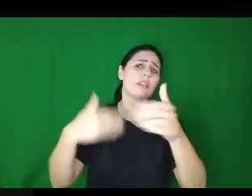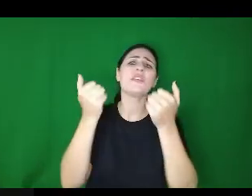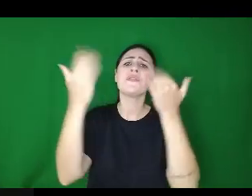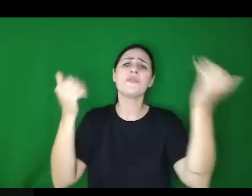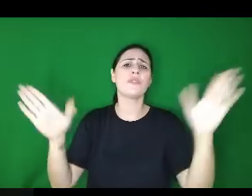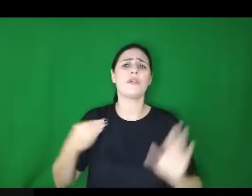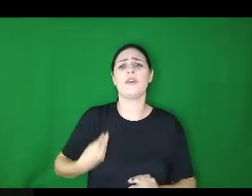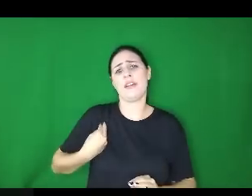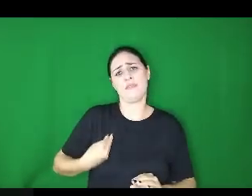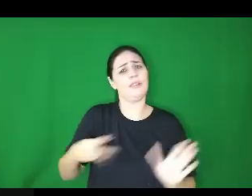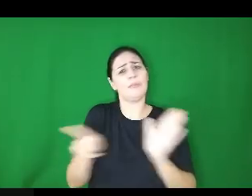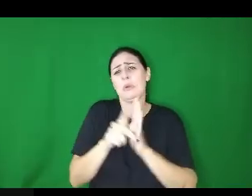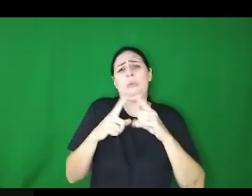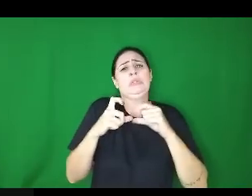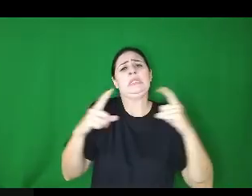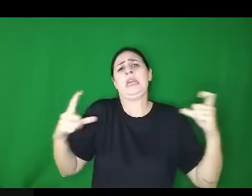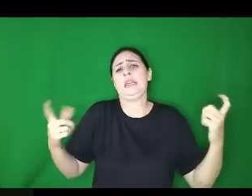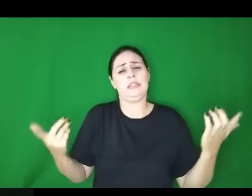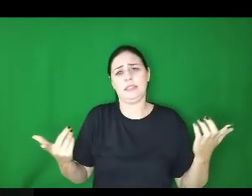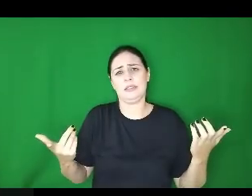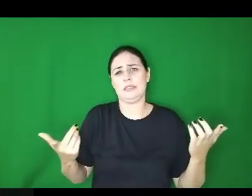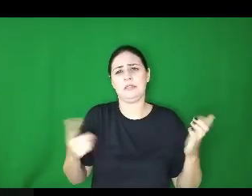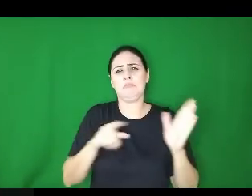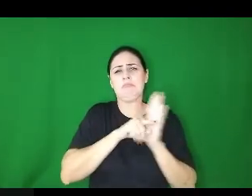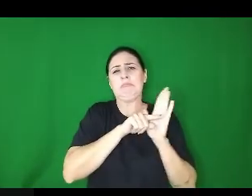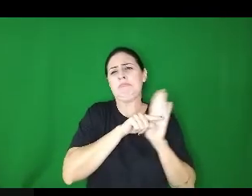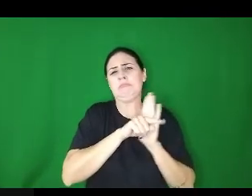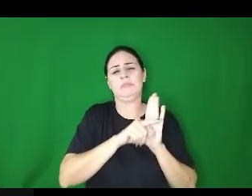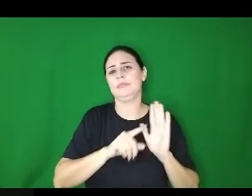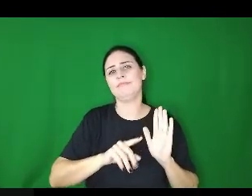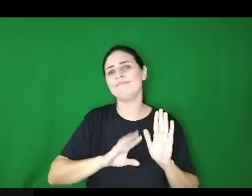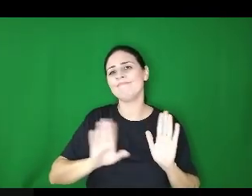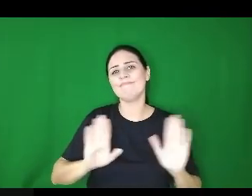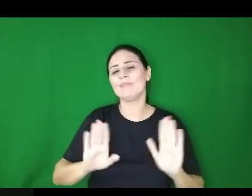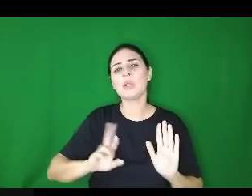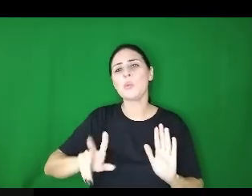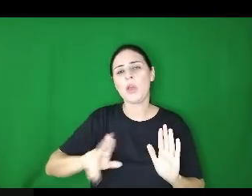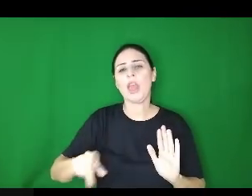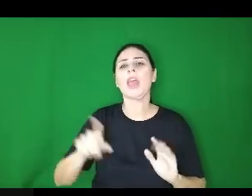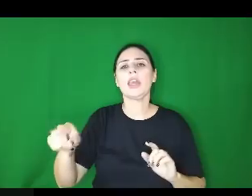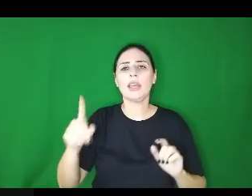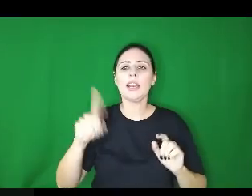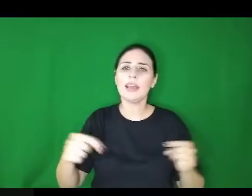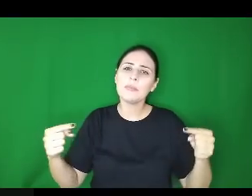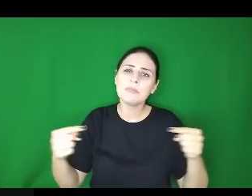contínuo, né? É que há conteúdos cuja aprendizagem